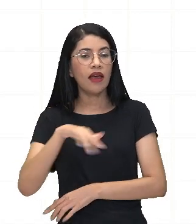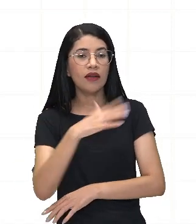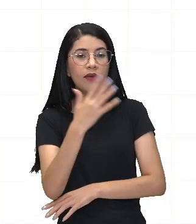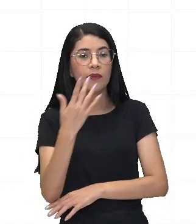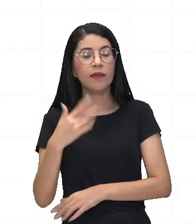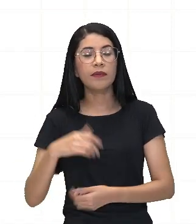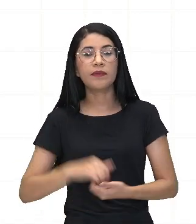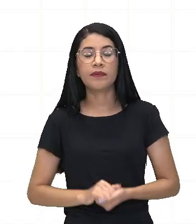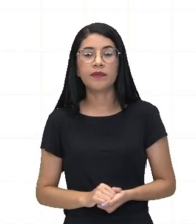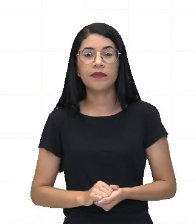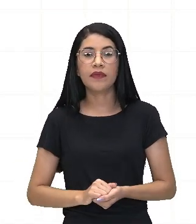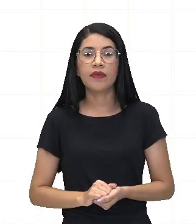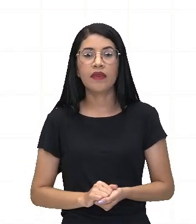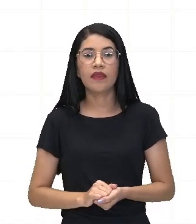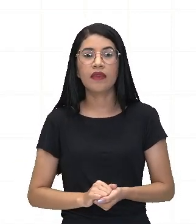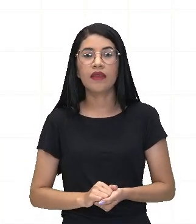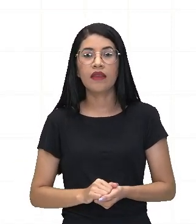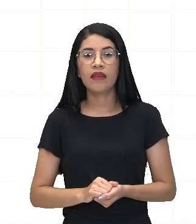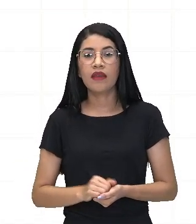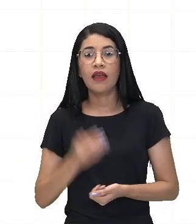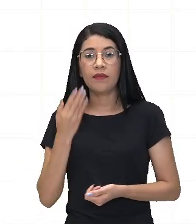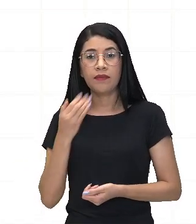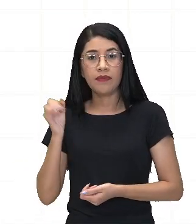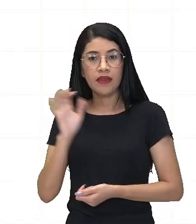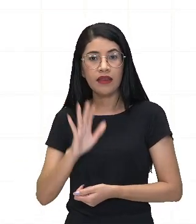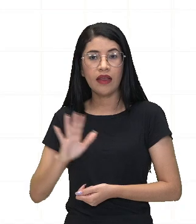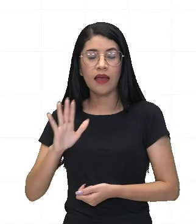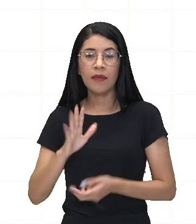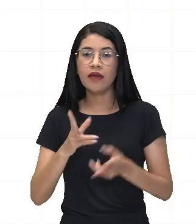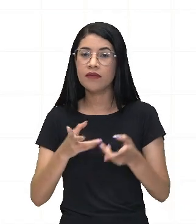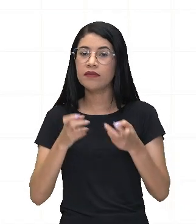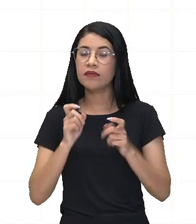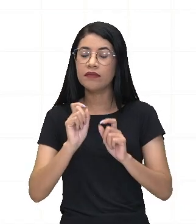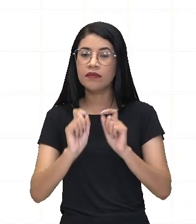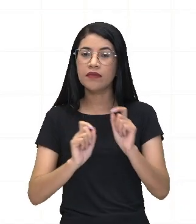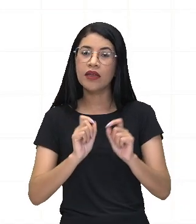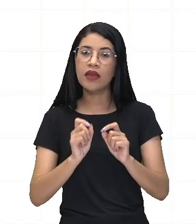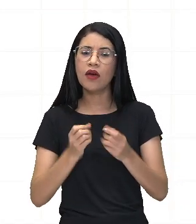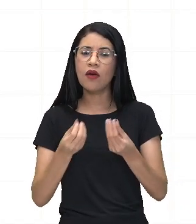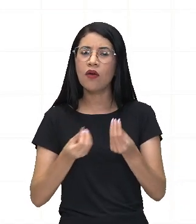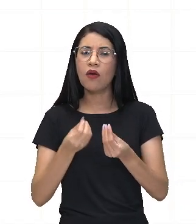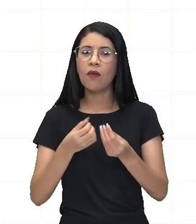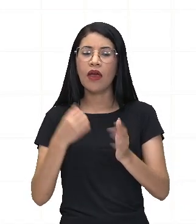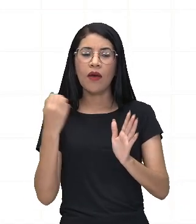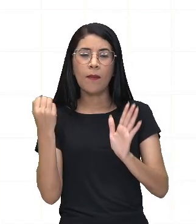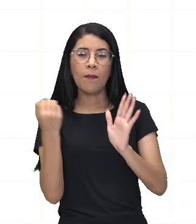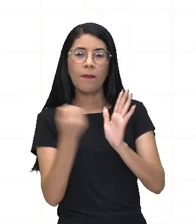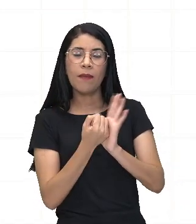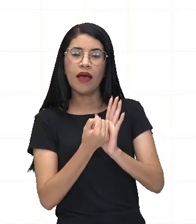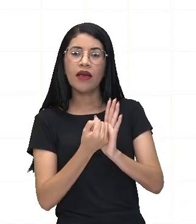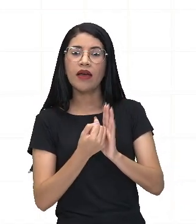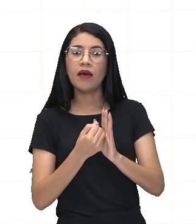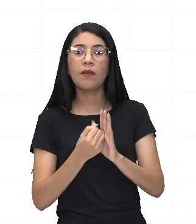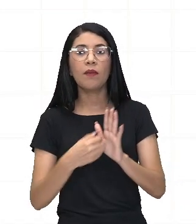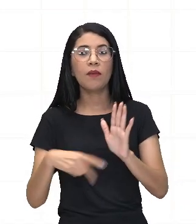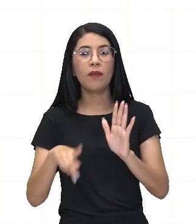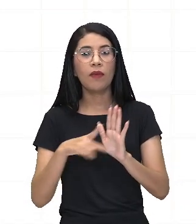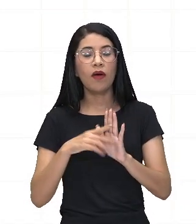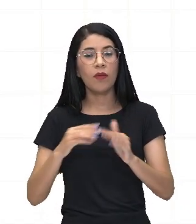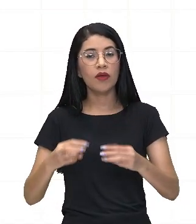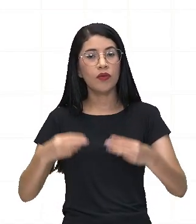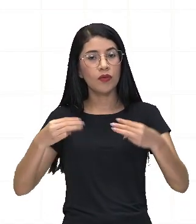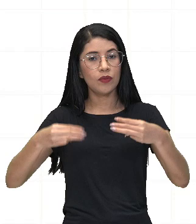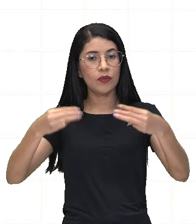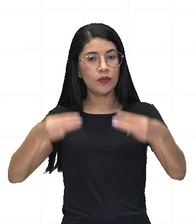brasileira. E aí, nessa imagem, você pode estar verificando aí o logotipo do Ministério do Meio Ambiente.